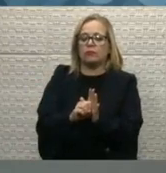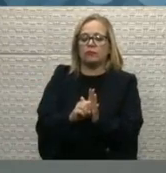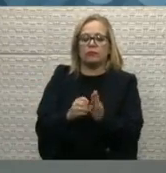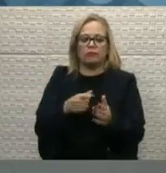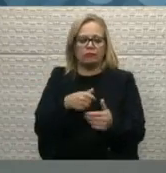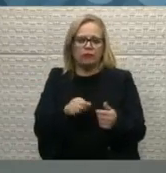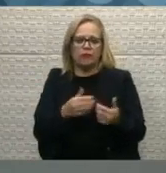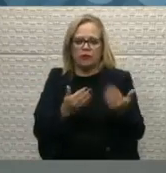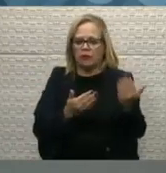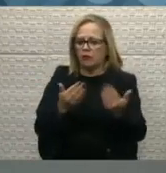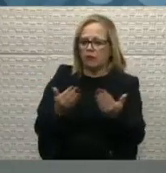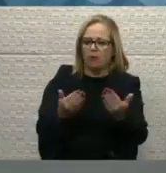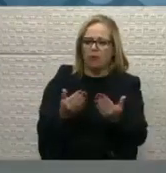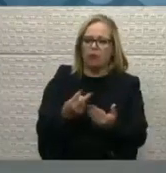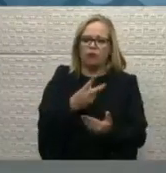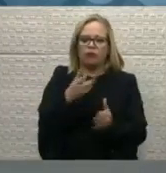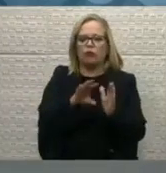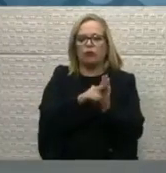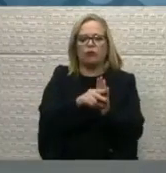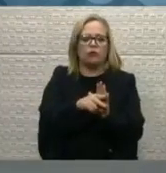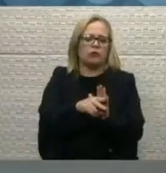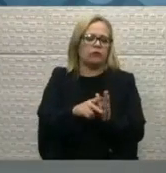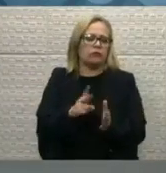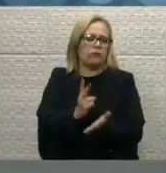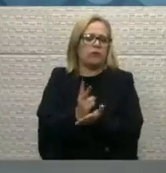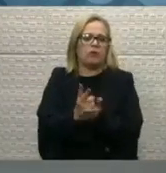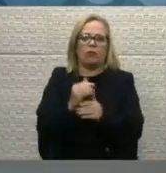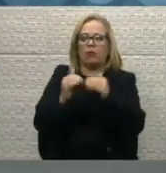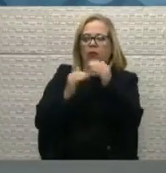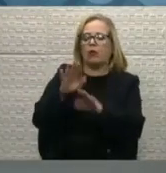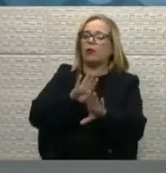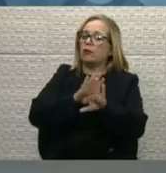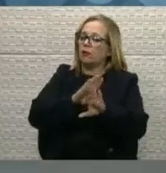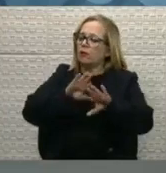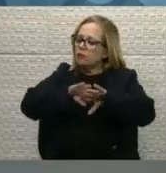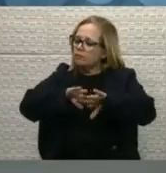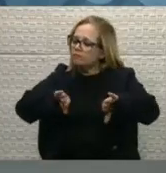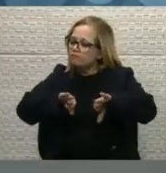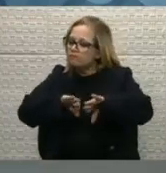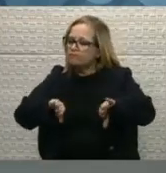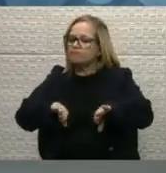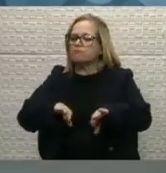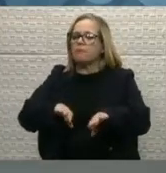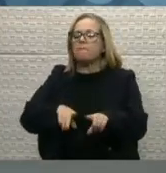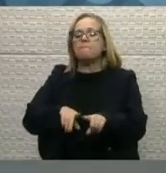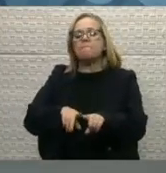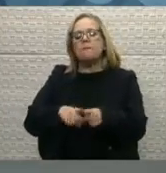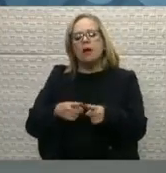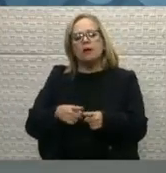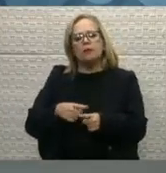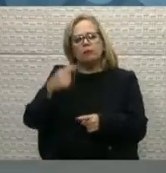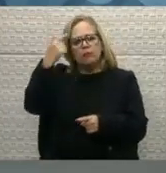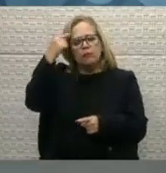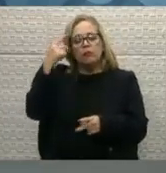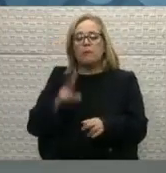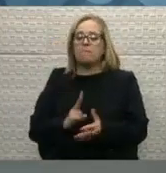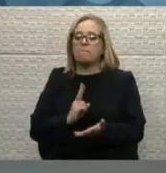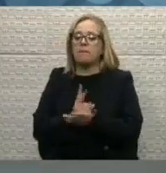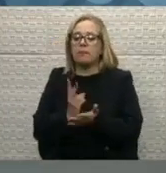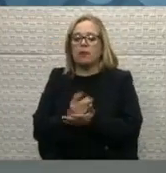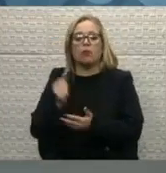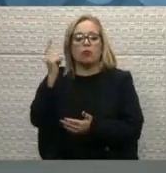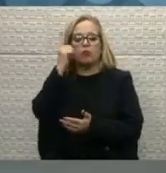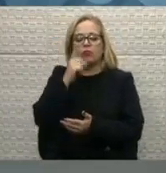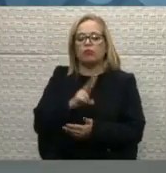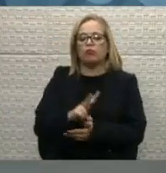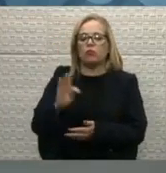analisar os dois conceitos em um único processo. Eu vou separá-lo em partes. Mas a ideia é a mesma. Conseguir